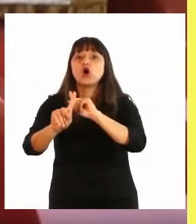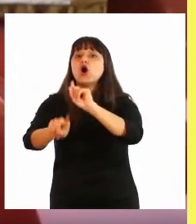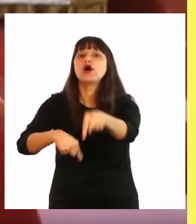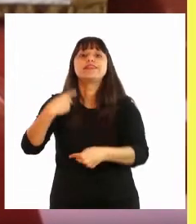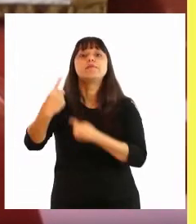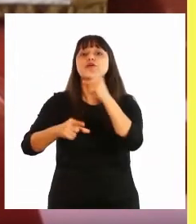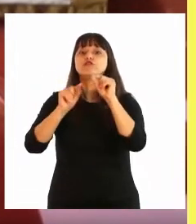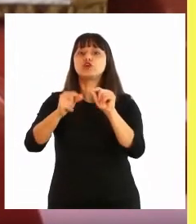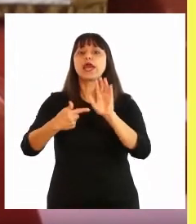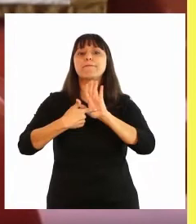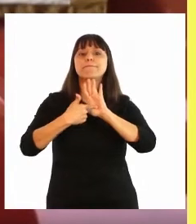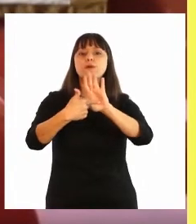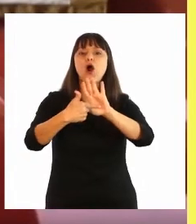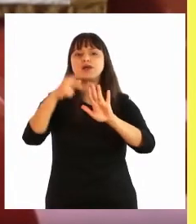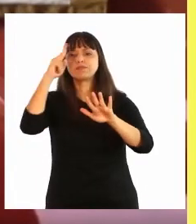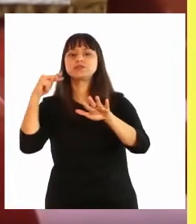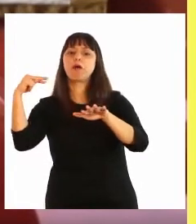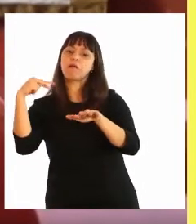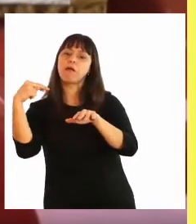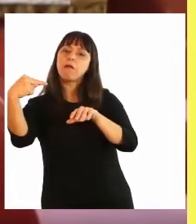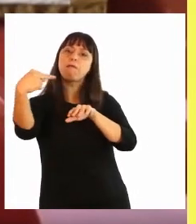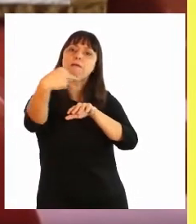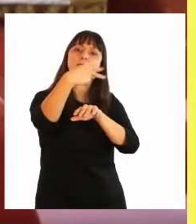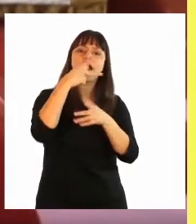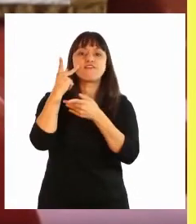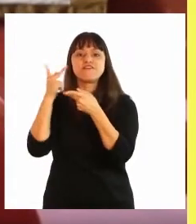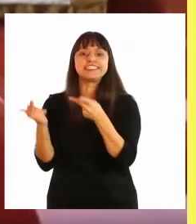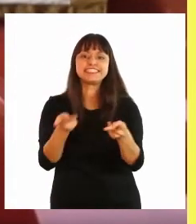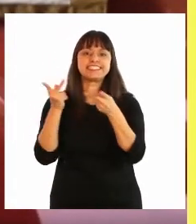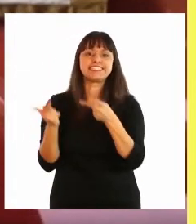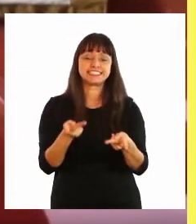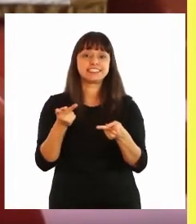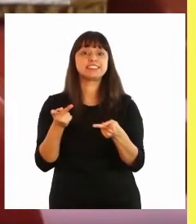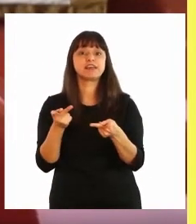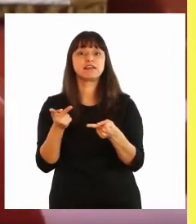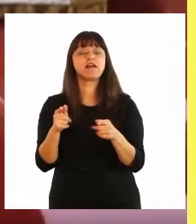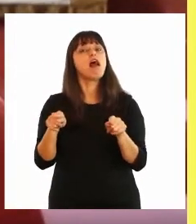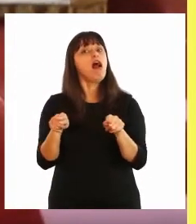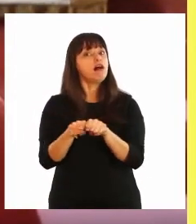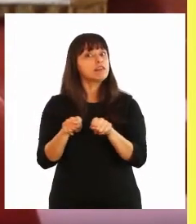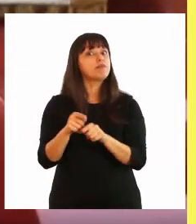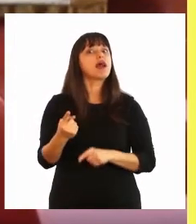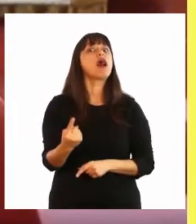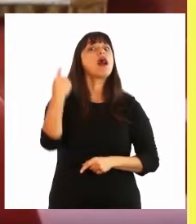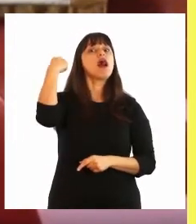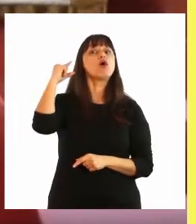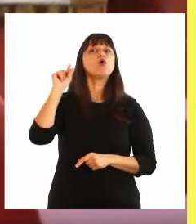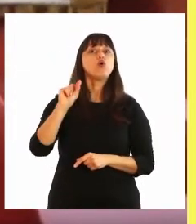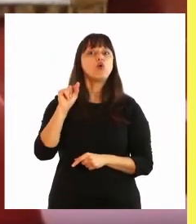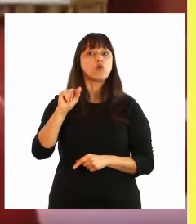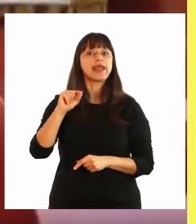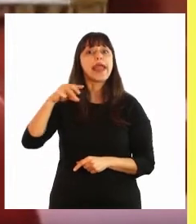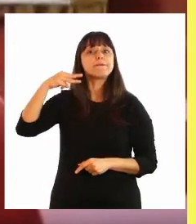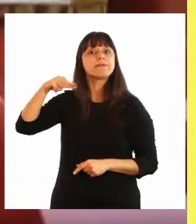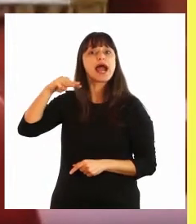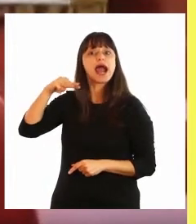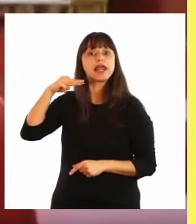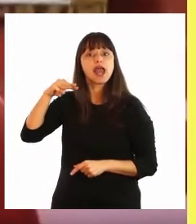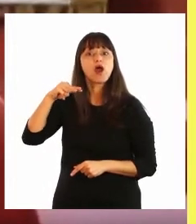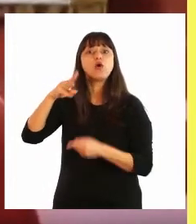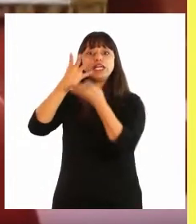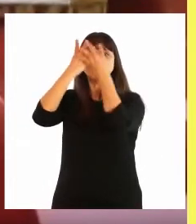exposição dele, né? E os indígenas também passaram por esse processo, né, onde indígenas que saíam lá do Maranhão eram enviados para a